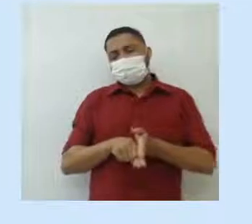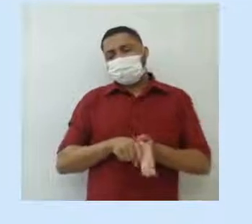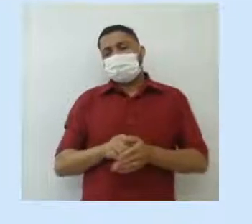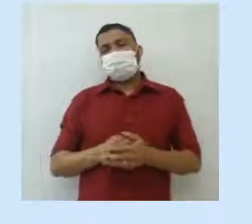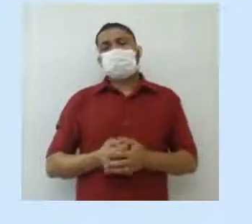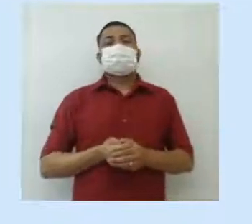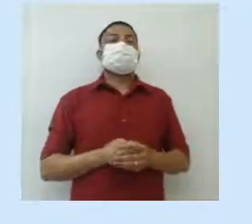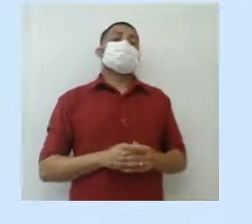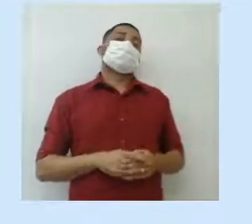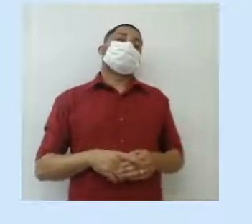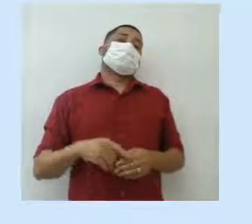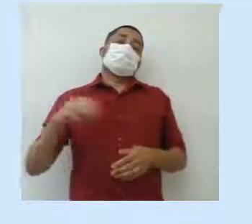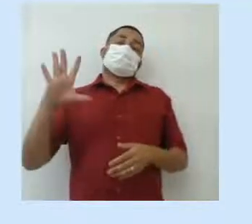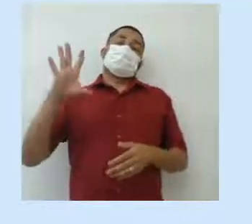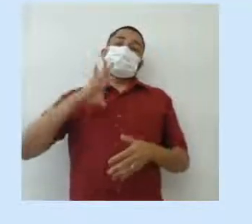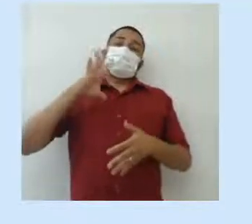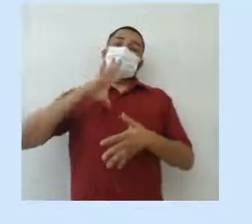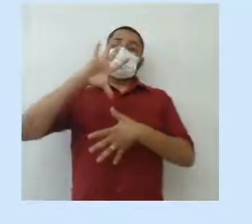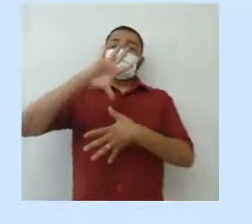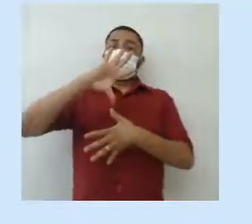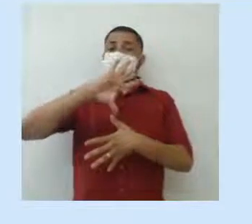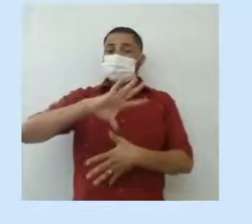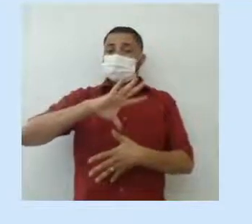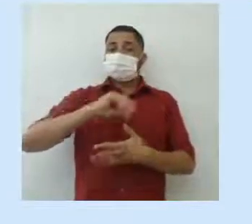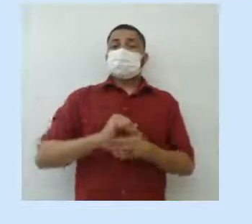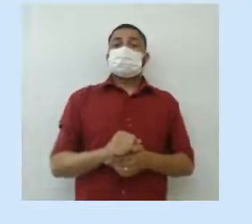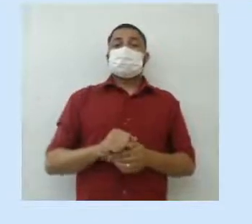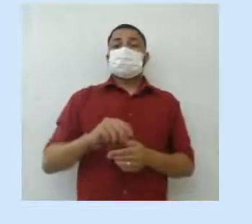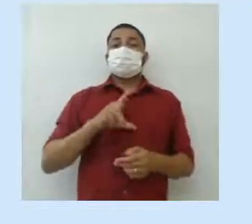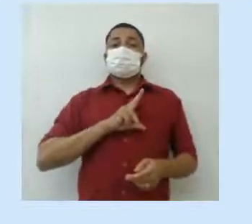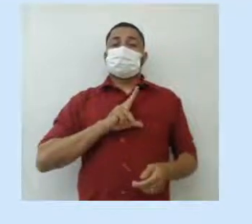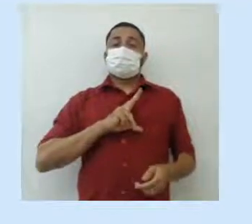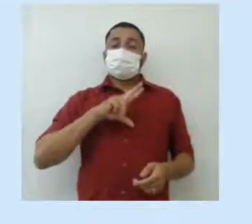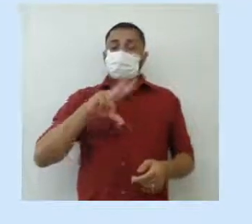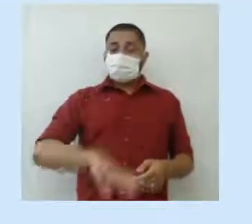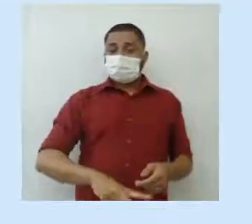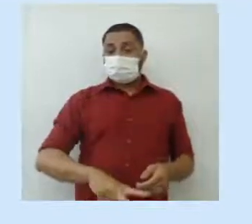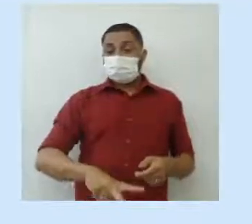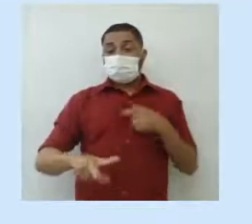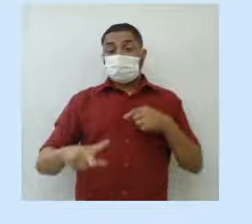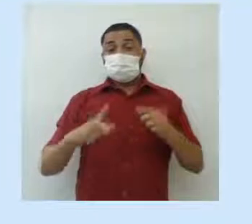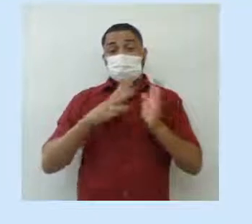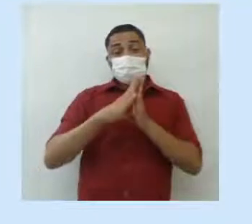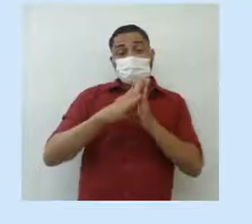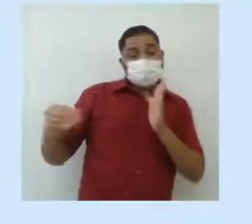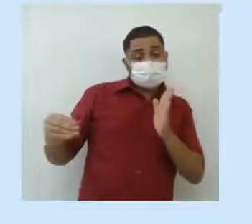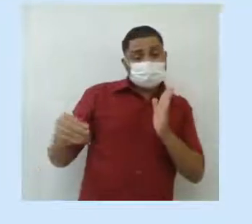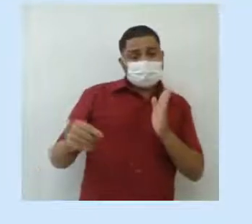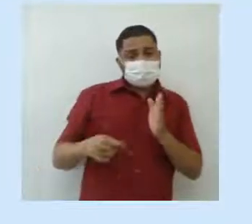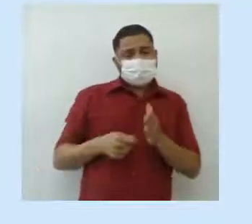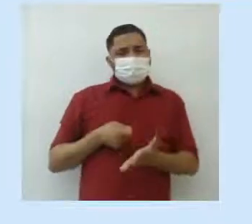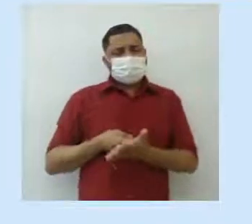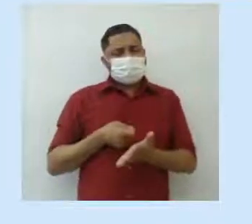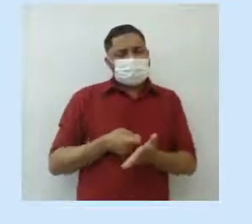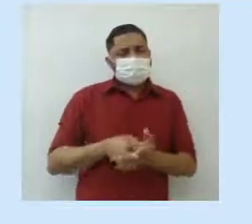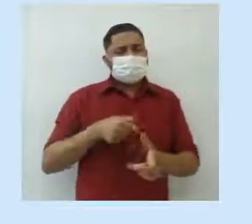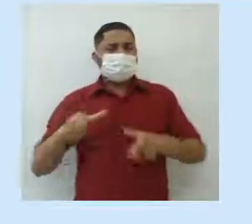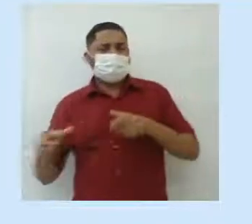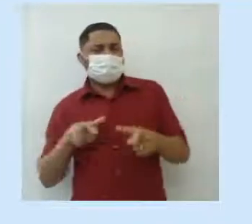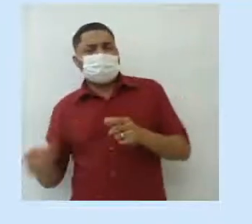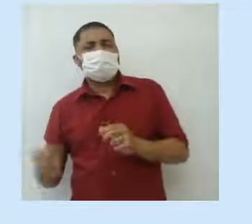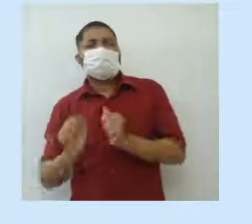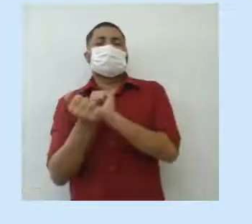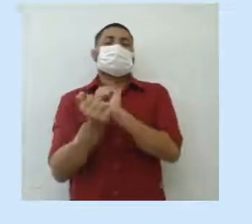América Portuguesa. De um lado, Portugal tinha o seu modelo de exploração do trabalho escravo, que é substituir